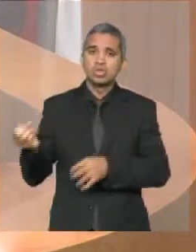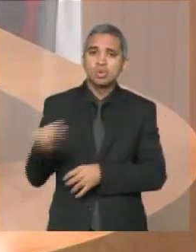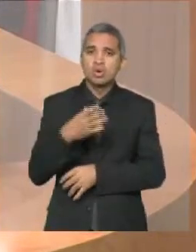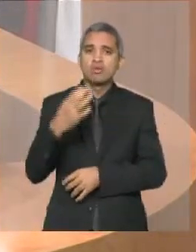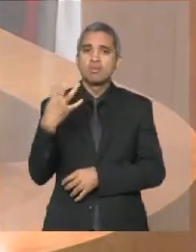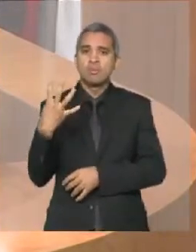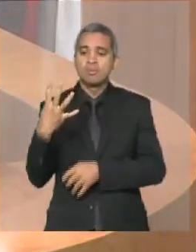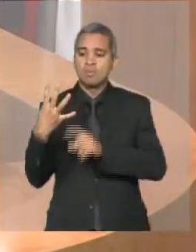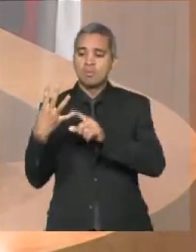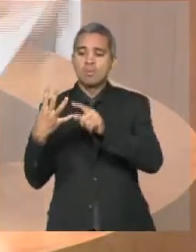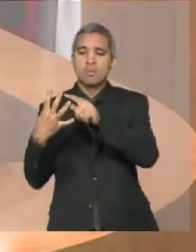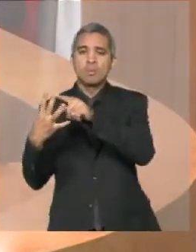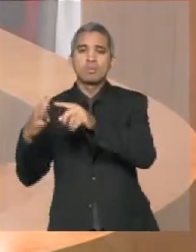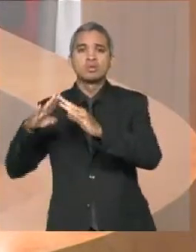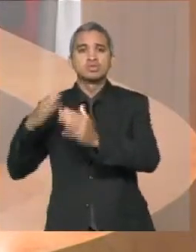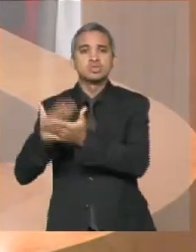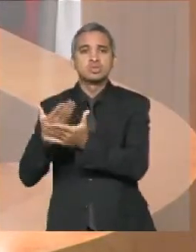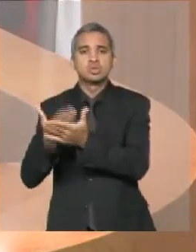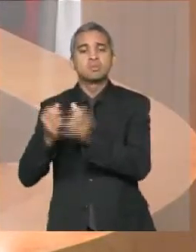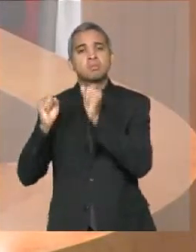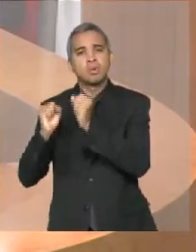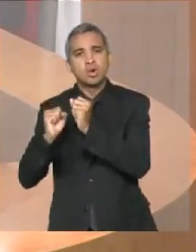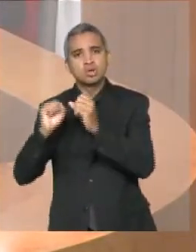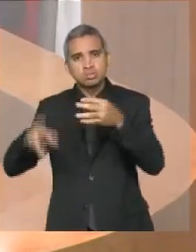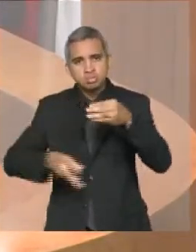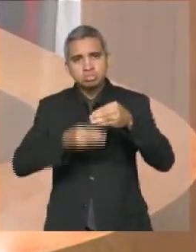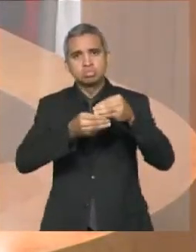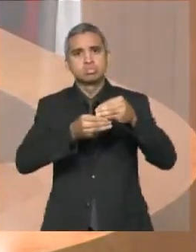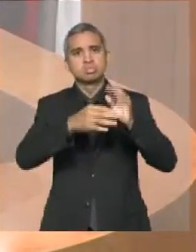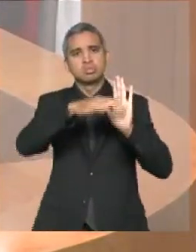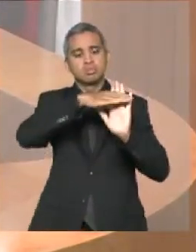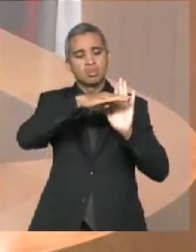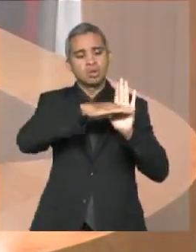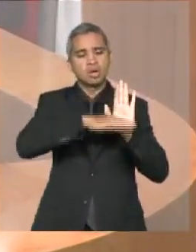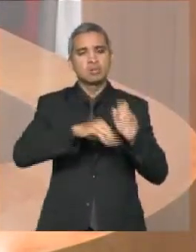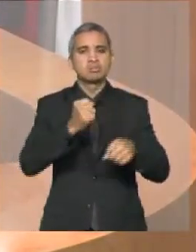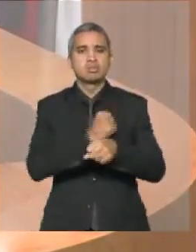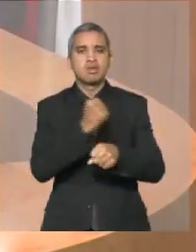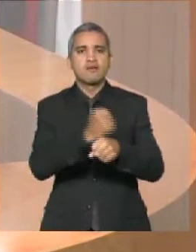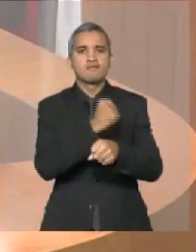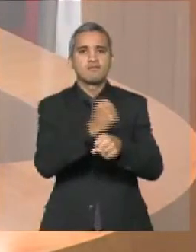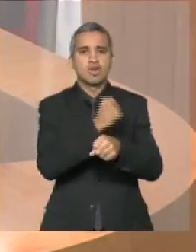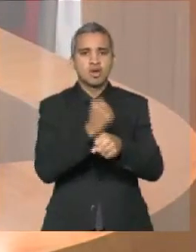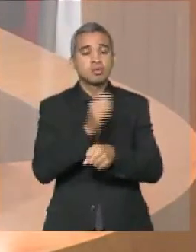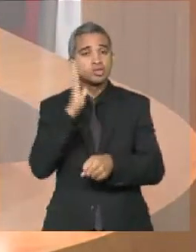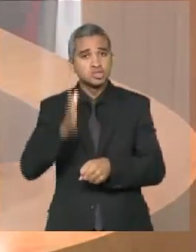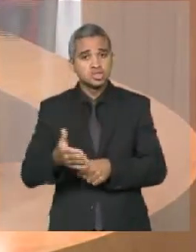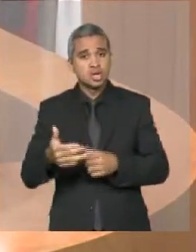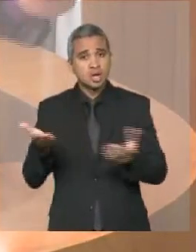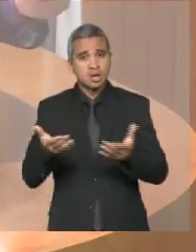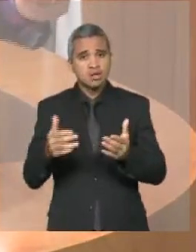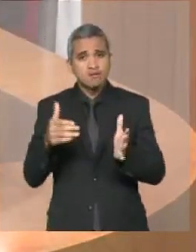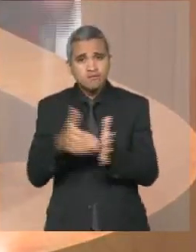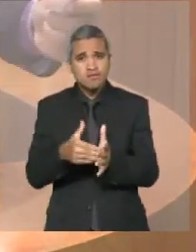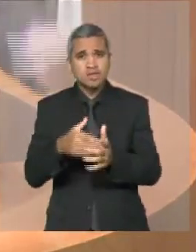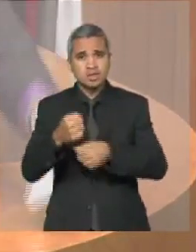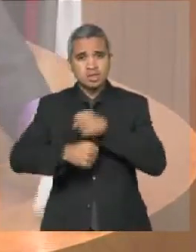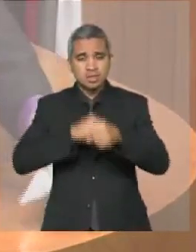4 escolas possam ser incluídas nesse programa de reforma e agora, já nesse final de ano, possa